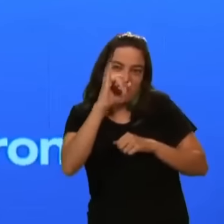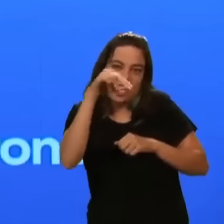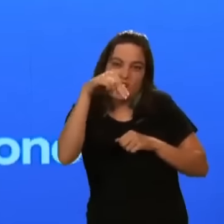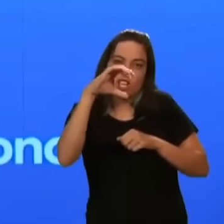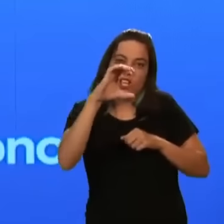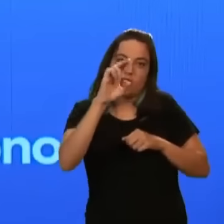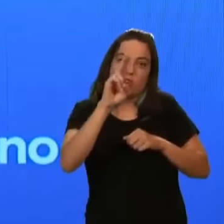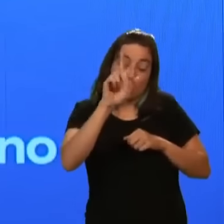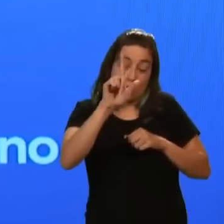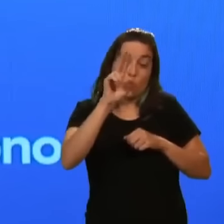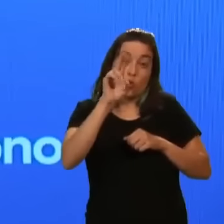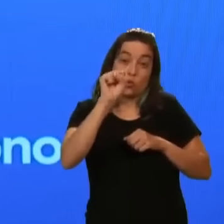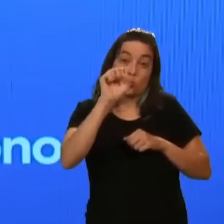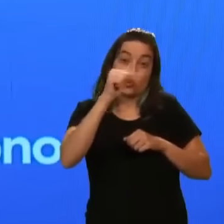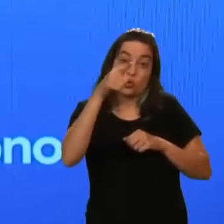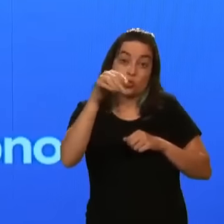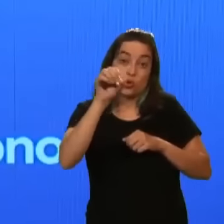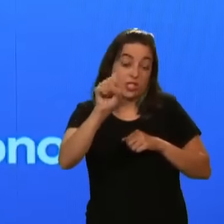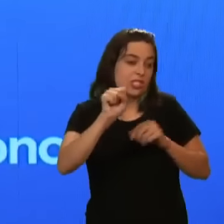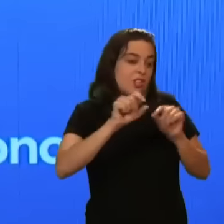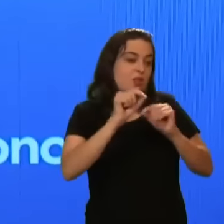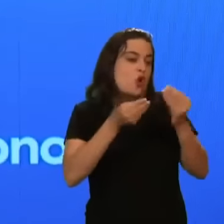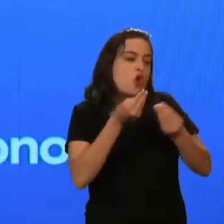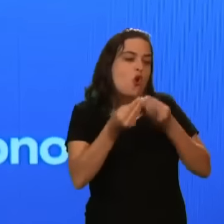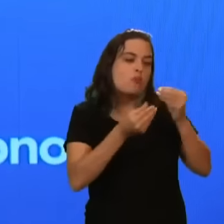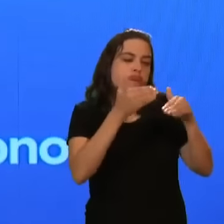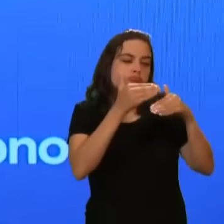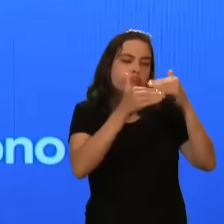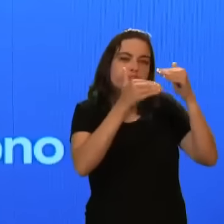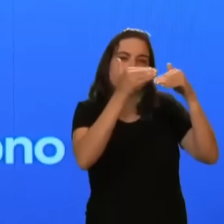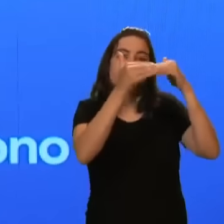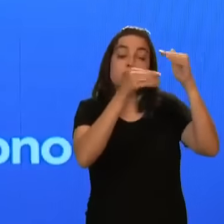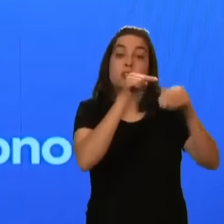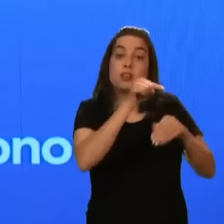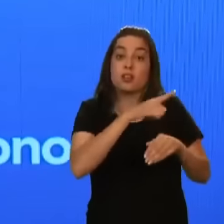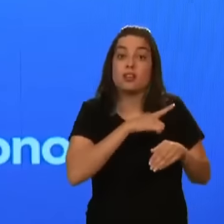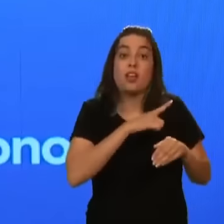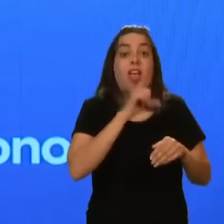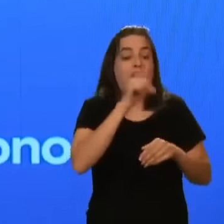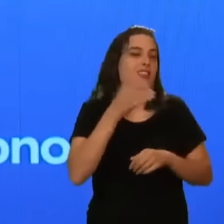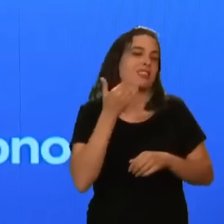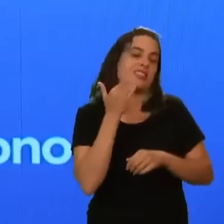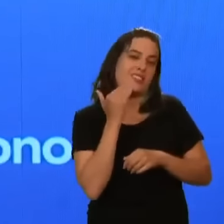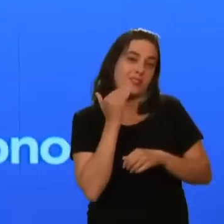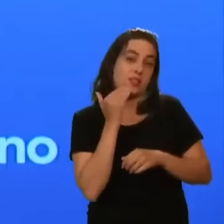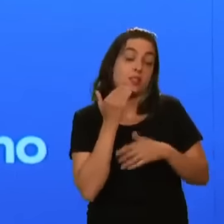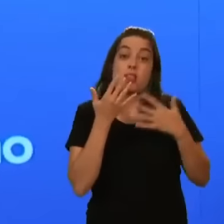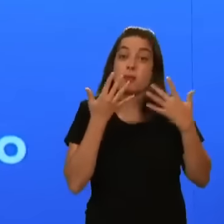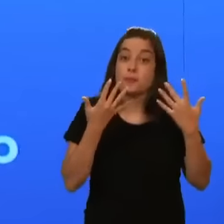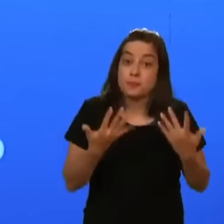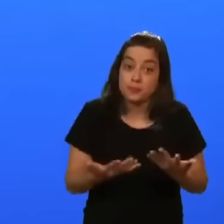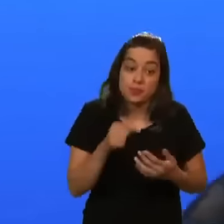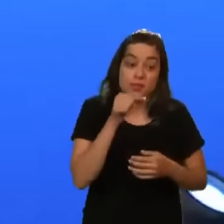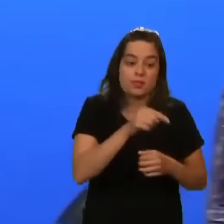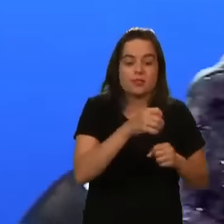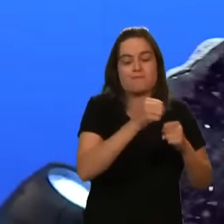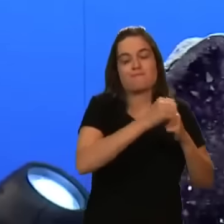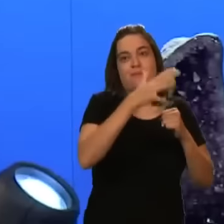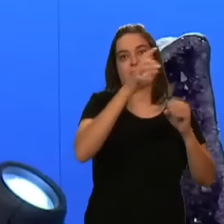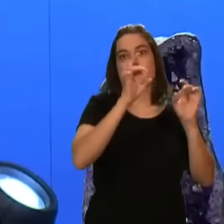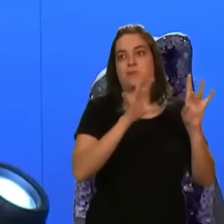são marcas ou cicatrizes do processo de mineração. E é isso que, ao trazer